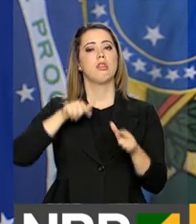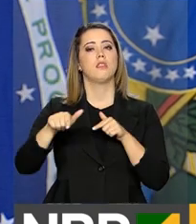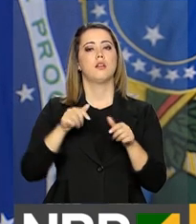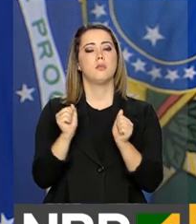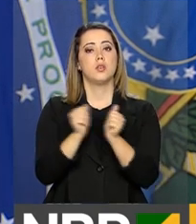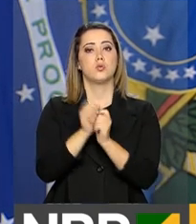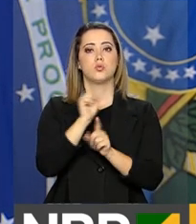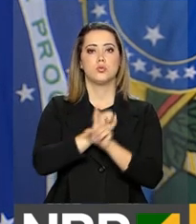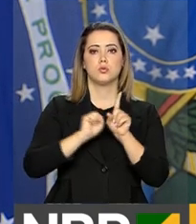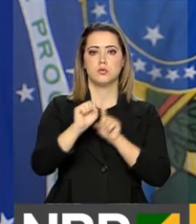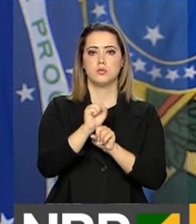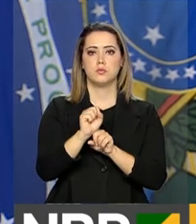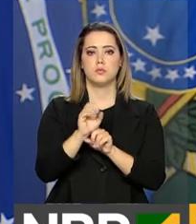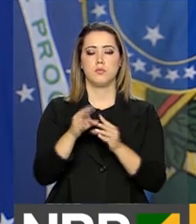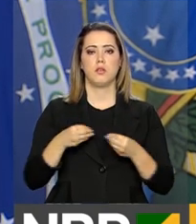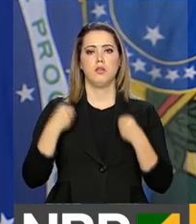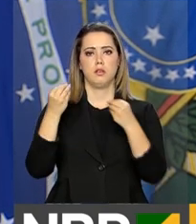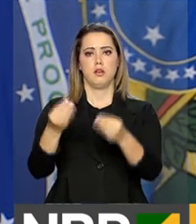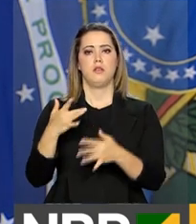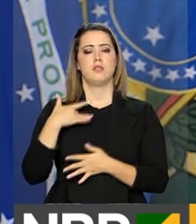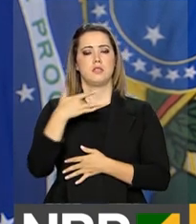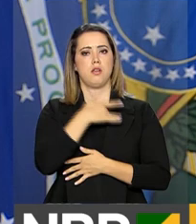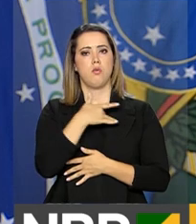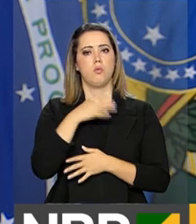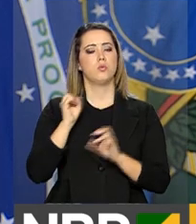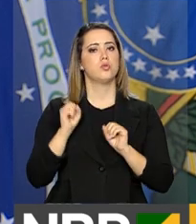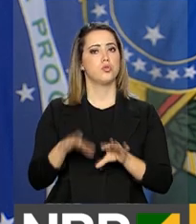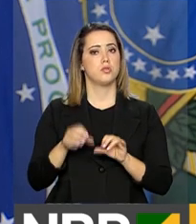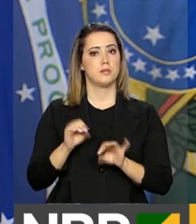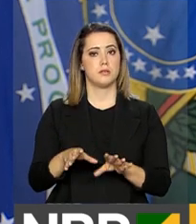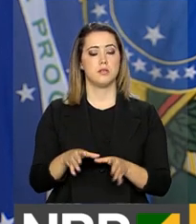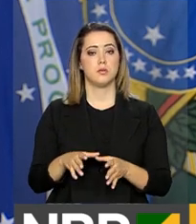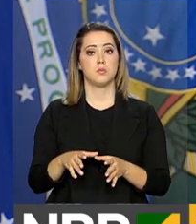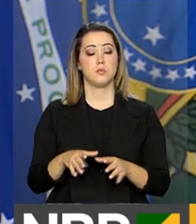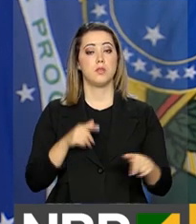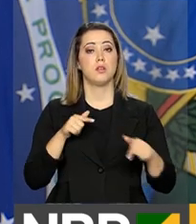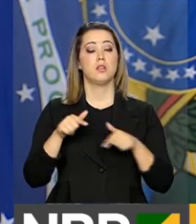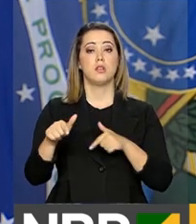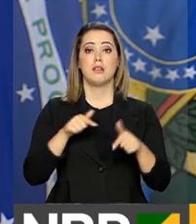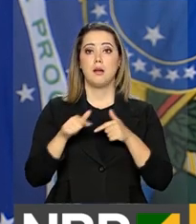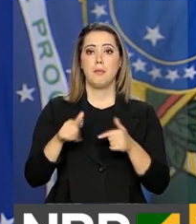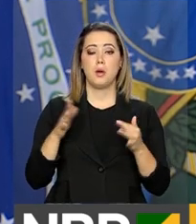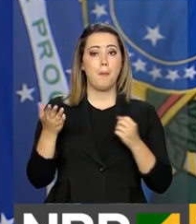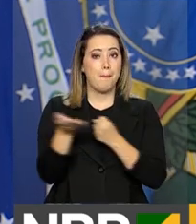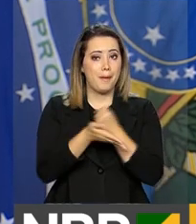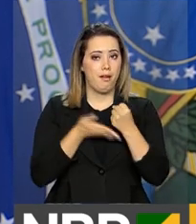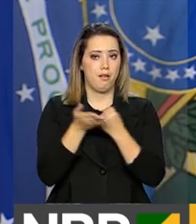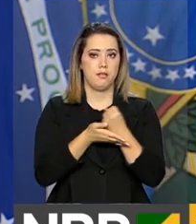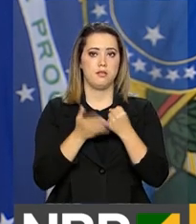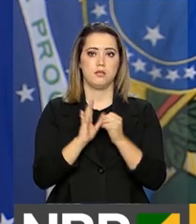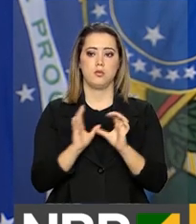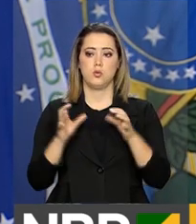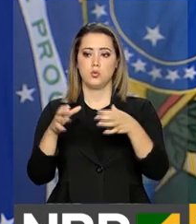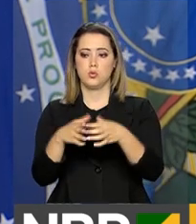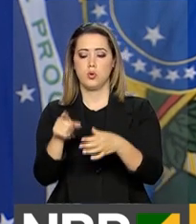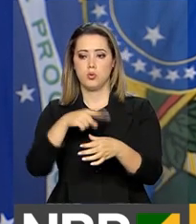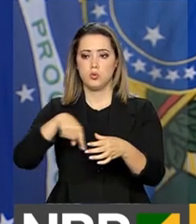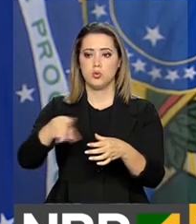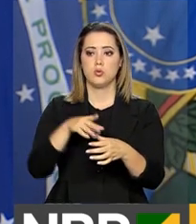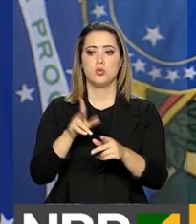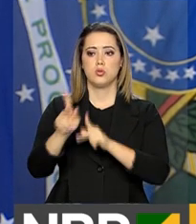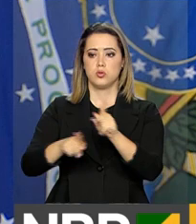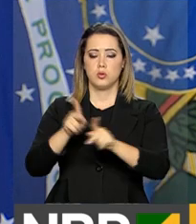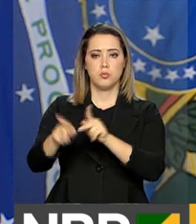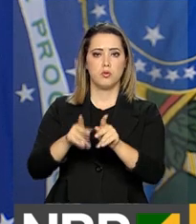social. Levam saúde, educação, serviços básicos a nossos compatriotas